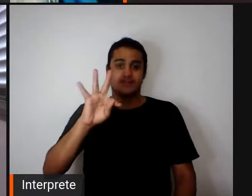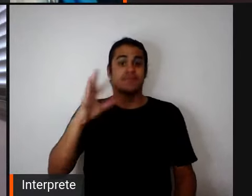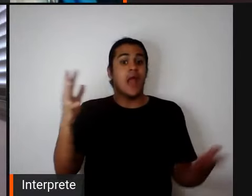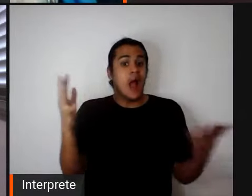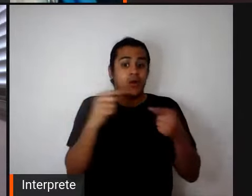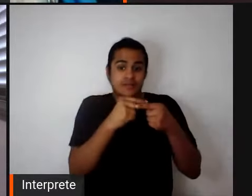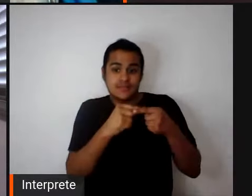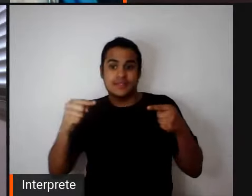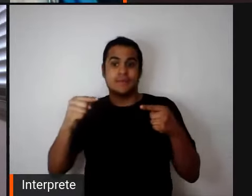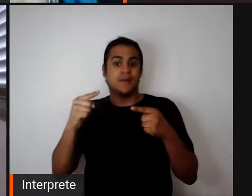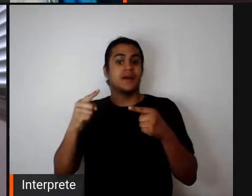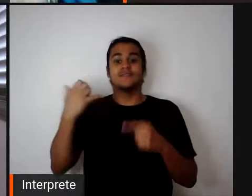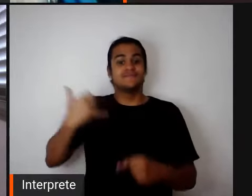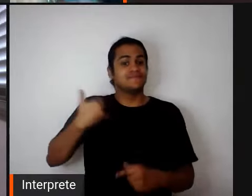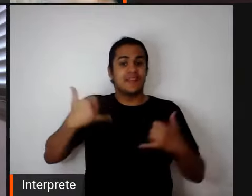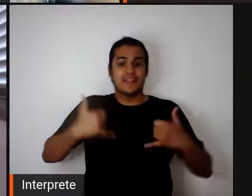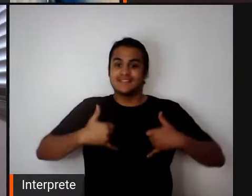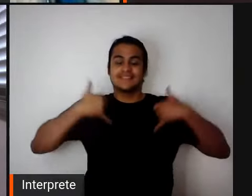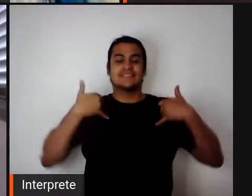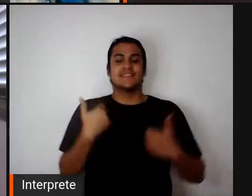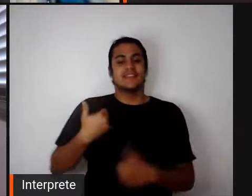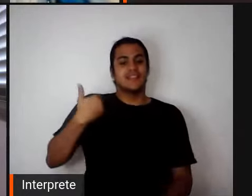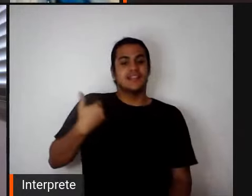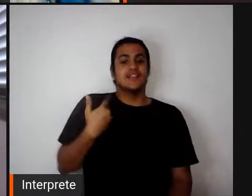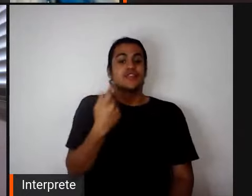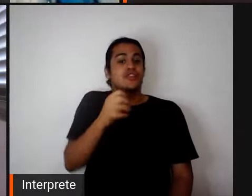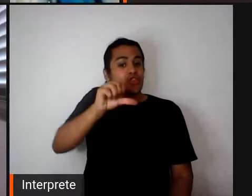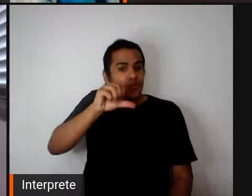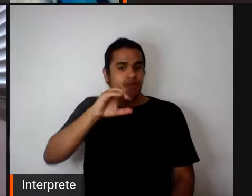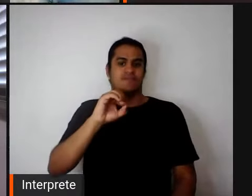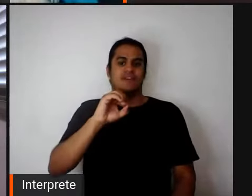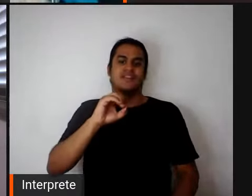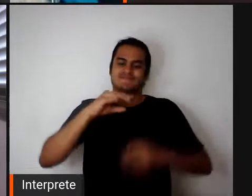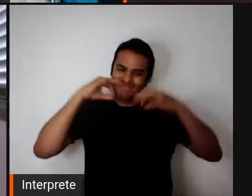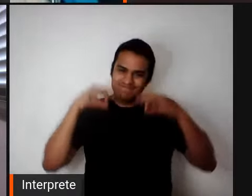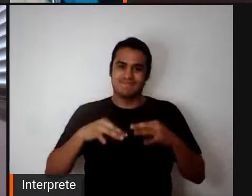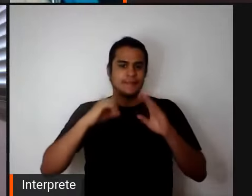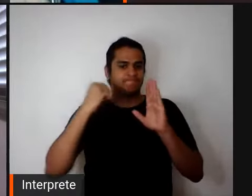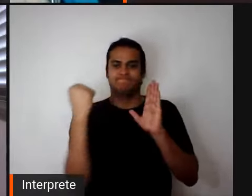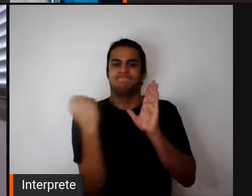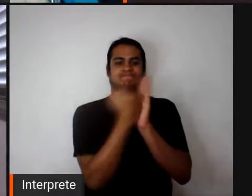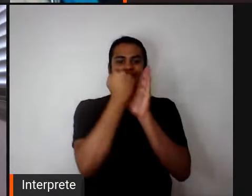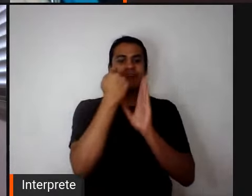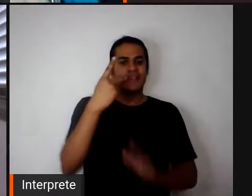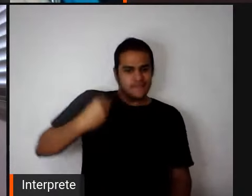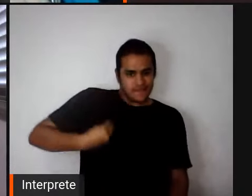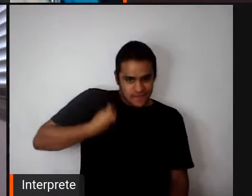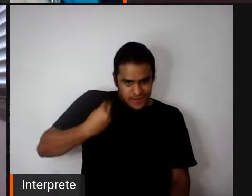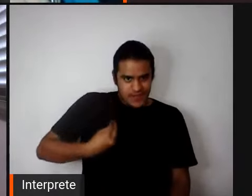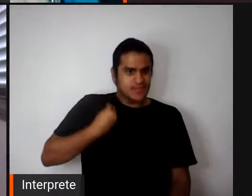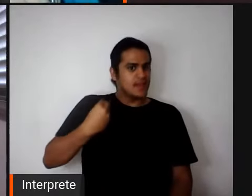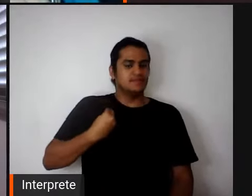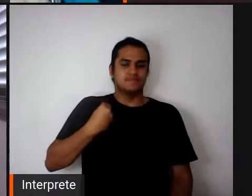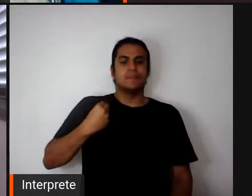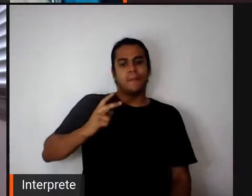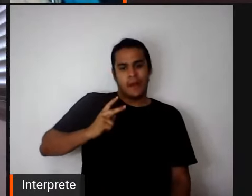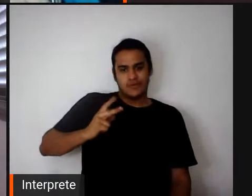certamente um marco na sua vida pessoal, um marco na sua vida criativa, artística, e para nós do Instituto Moreira